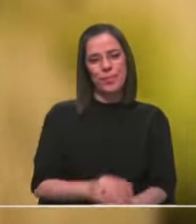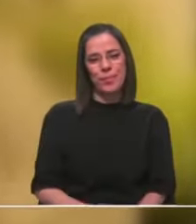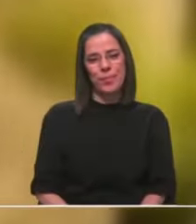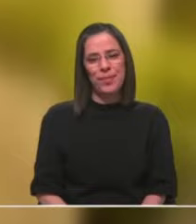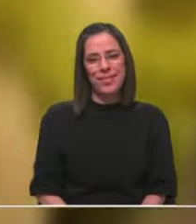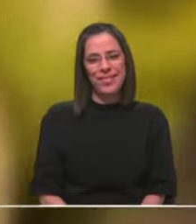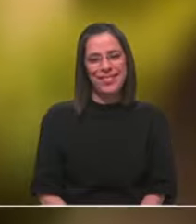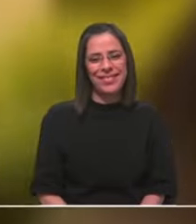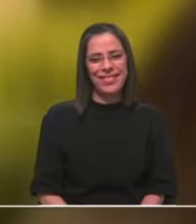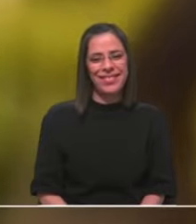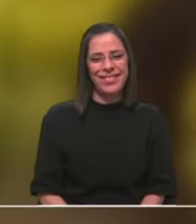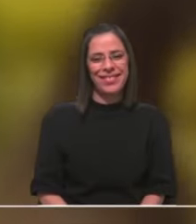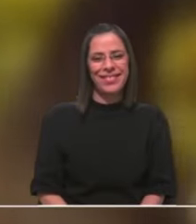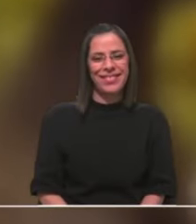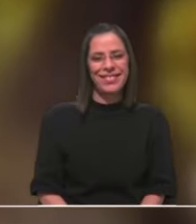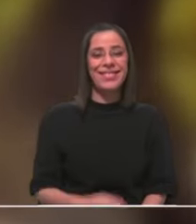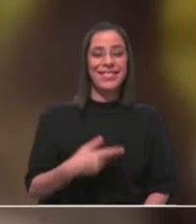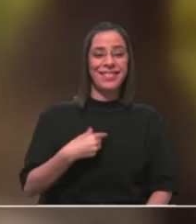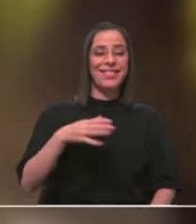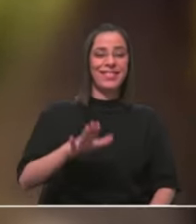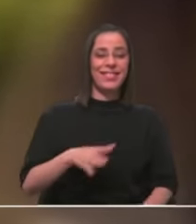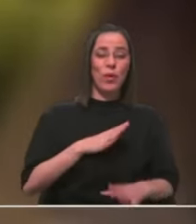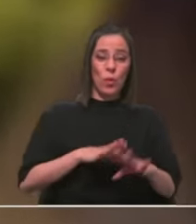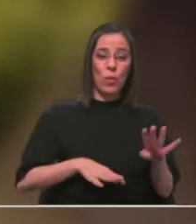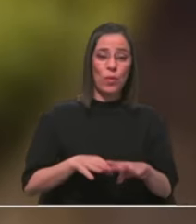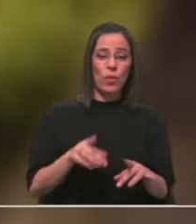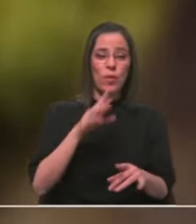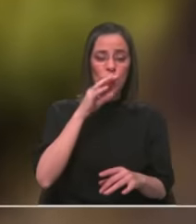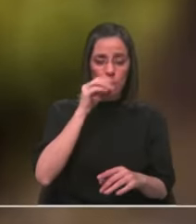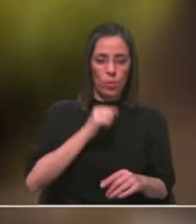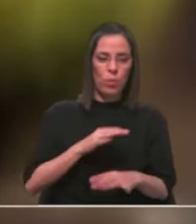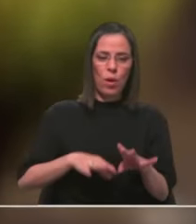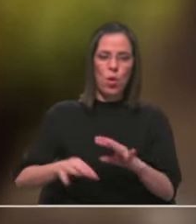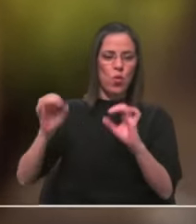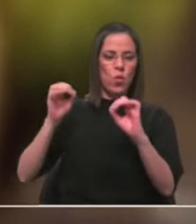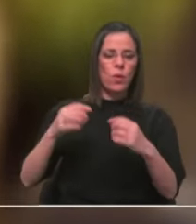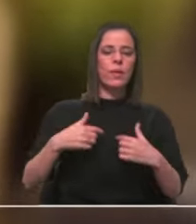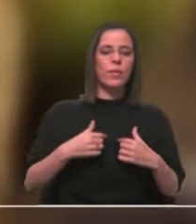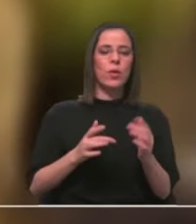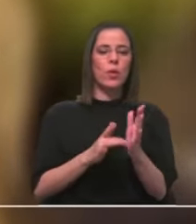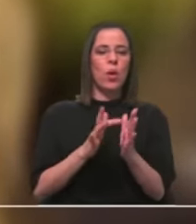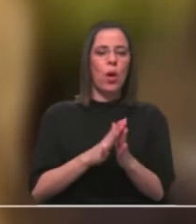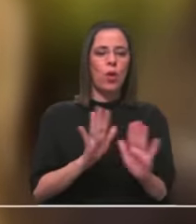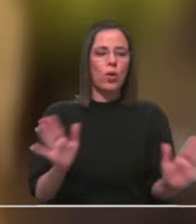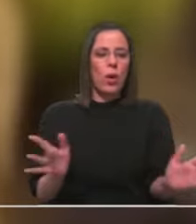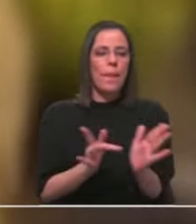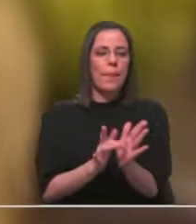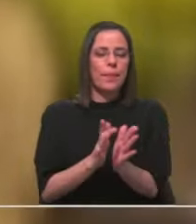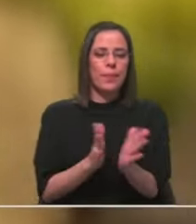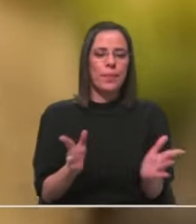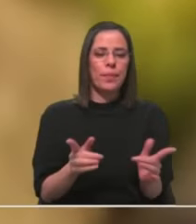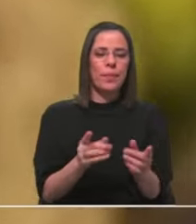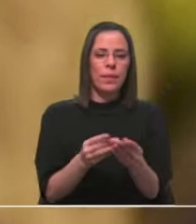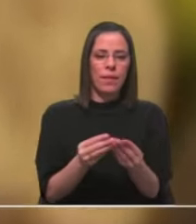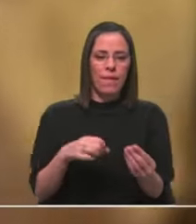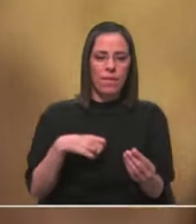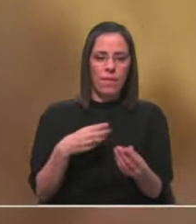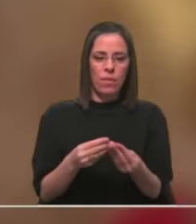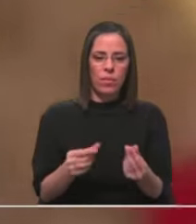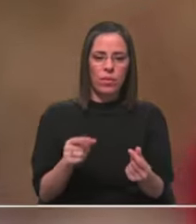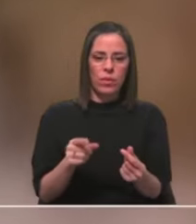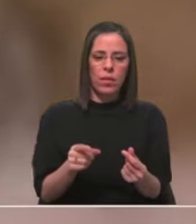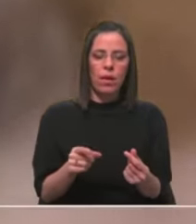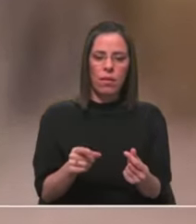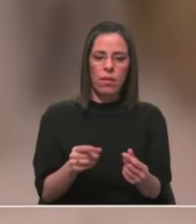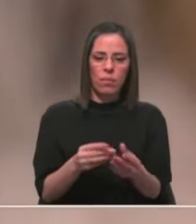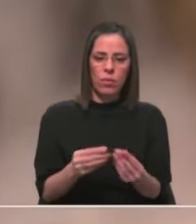presépio. Estou acredito. Eu quando era pequenino não fazia presépios. Os meus pais nunca faziam. Não. E é só o menino Jesus. Isto é musgo?